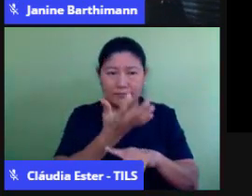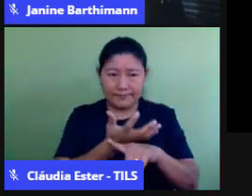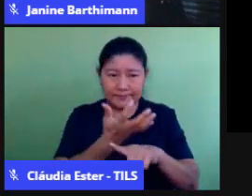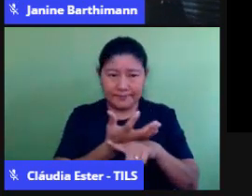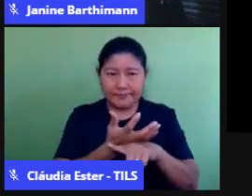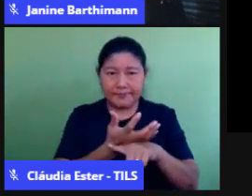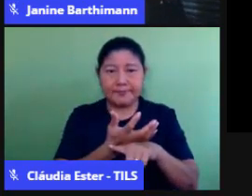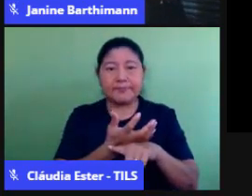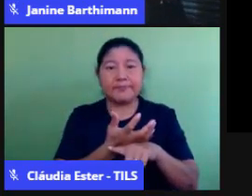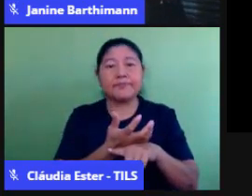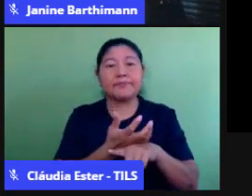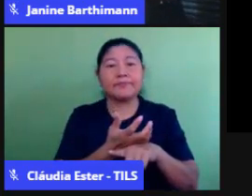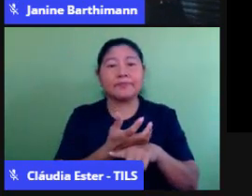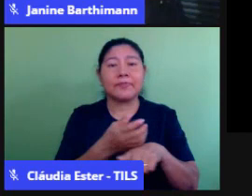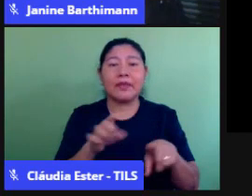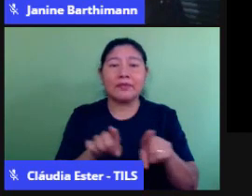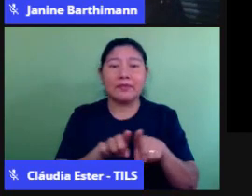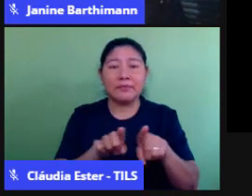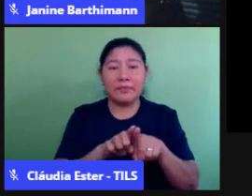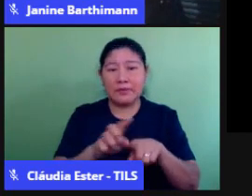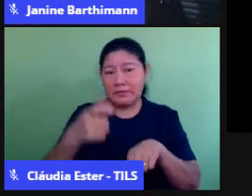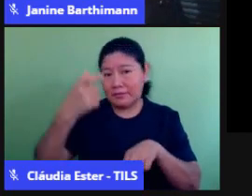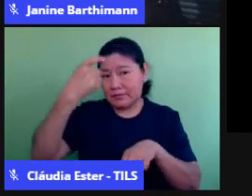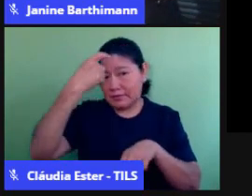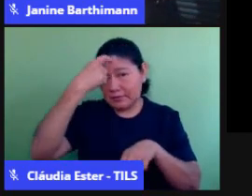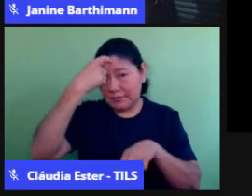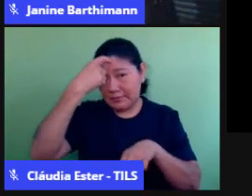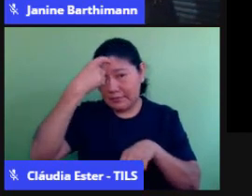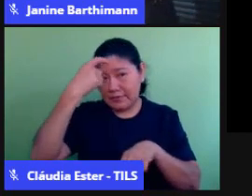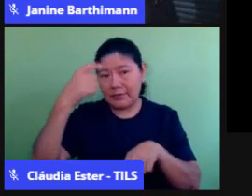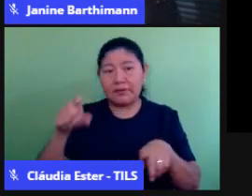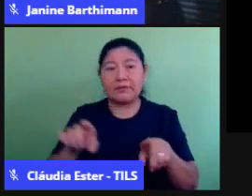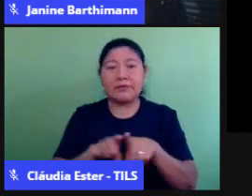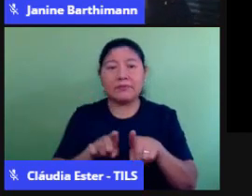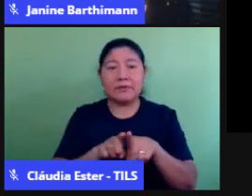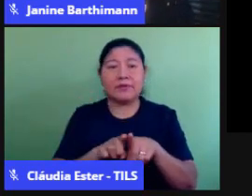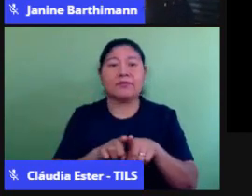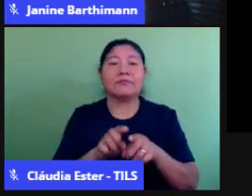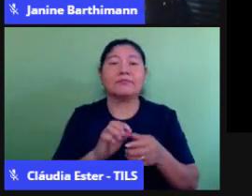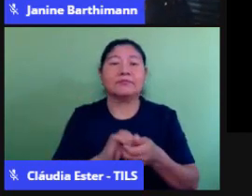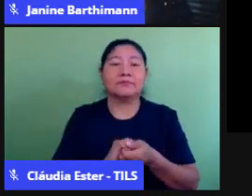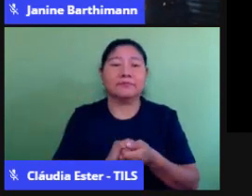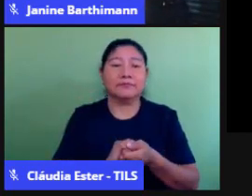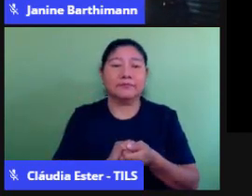de memória, né, que a Janine agora vai trazer para nós.